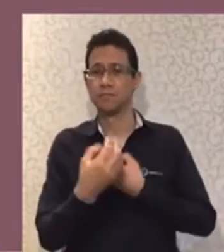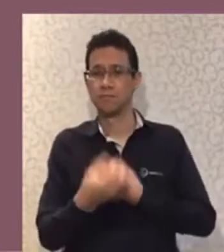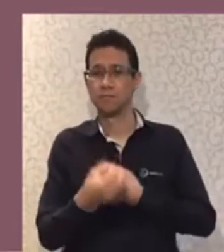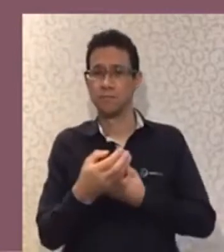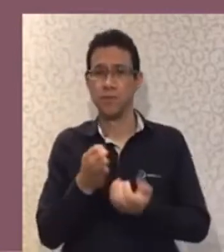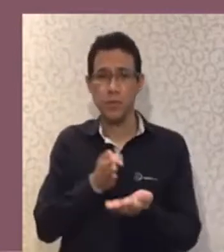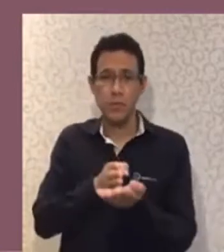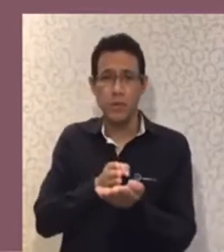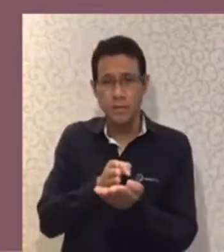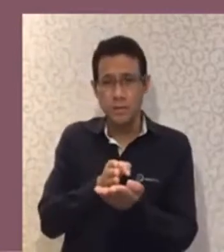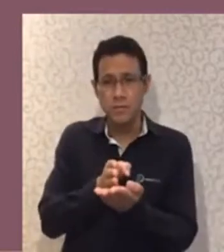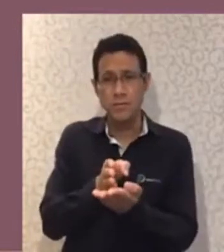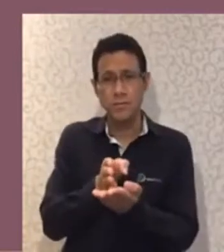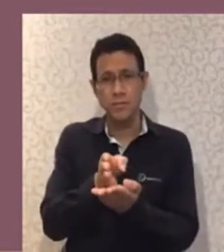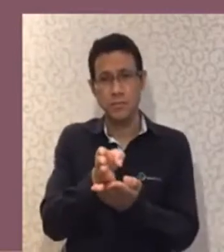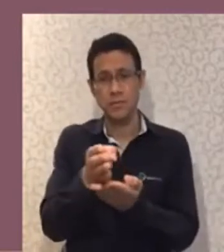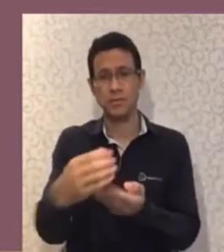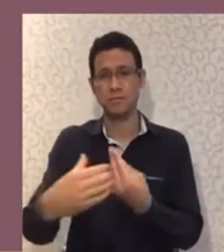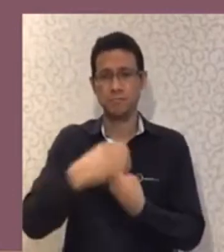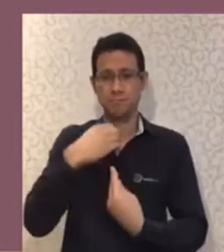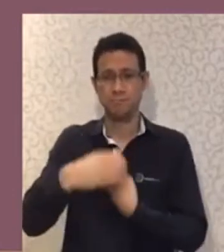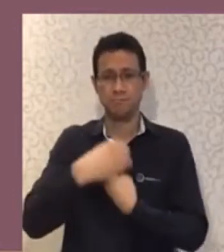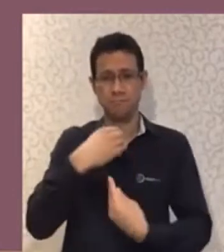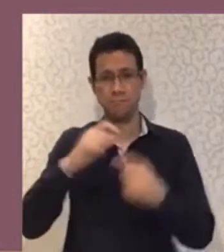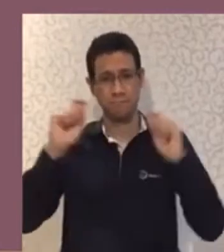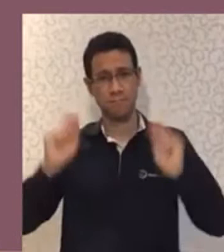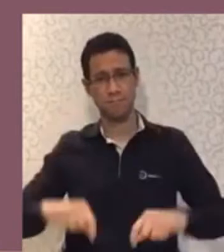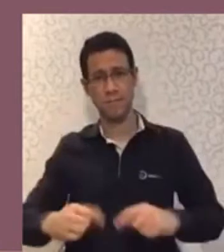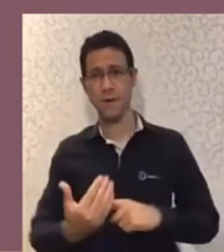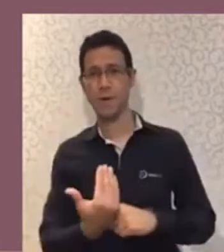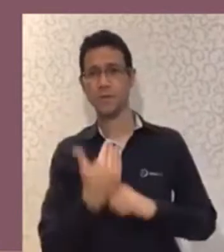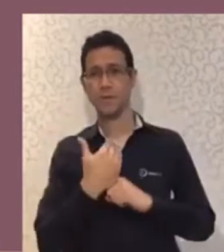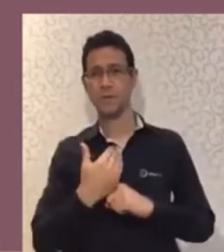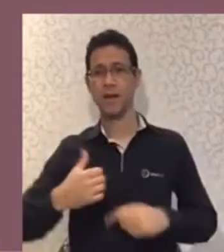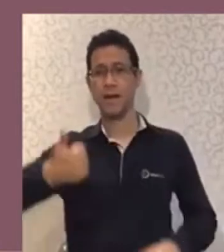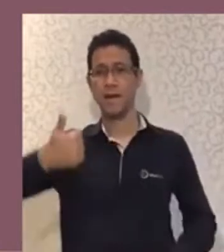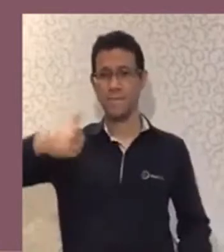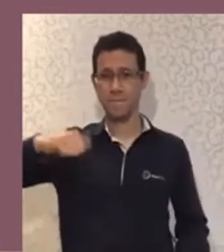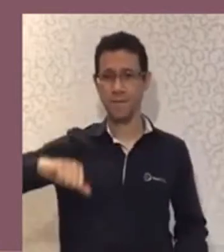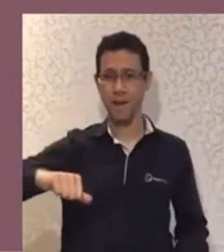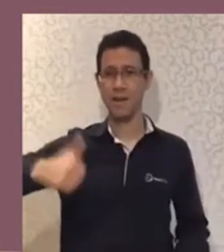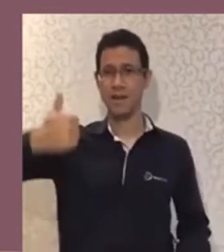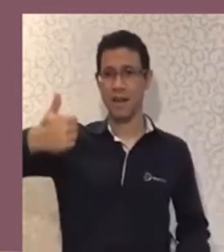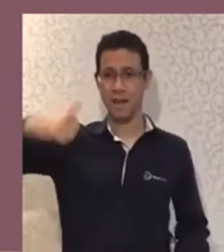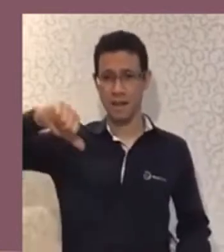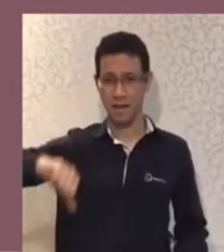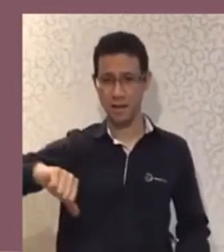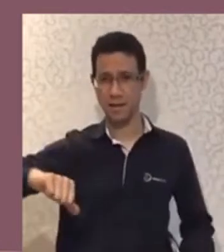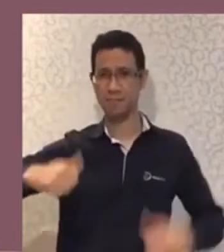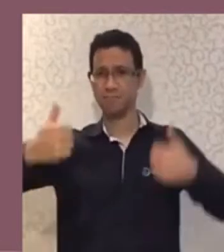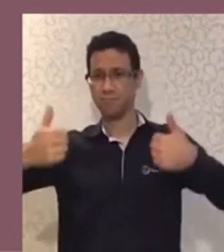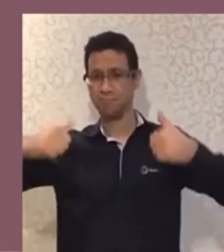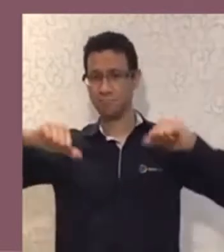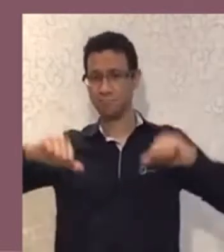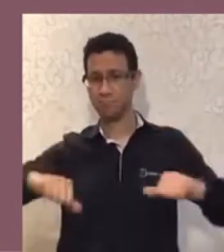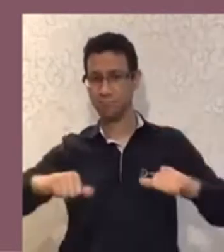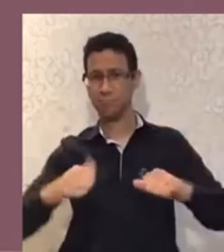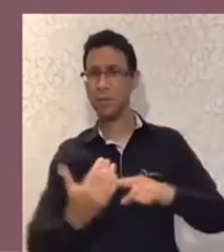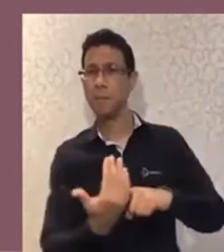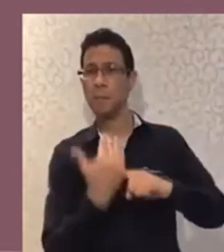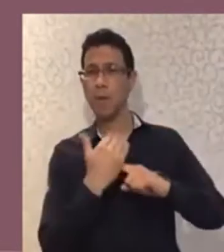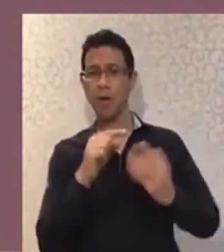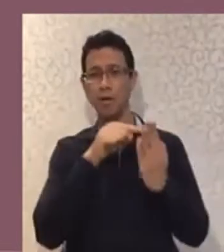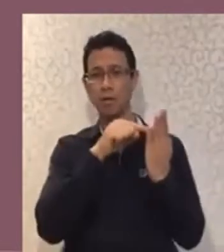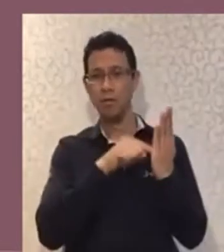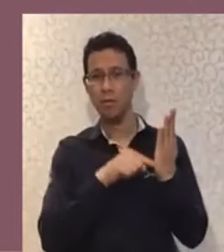para que se possa, inclusive, avaliar. Eles mostram objetivos e mostram